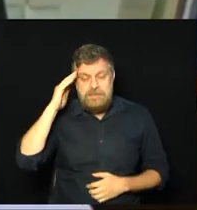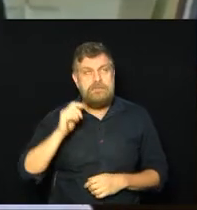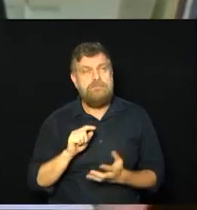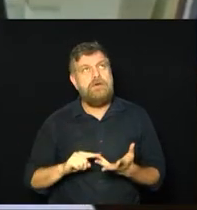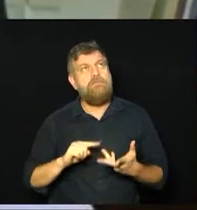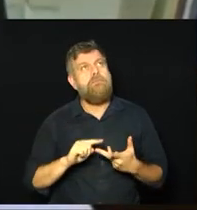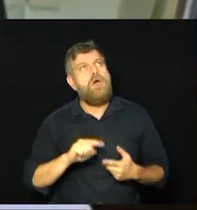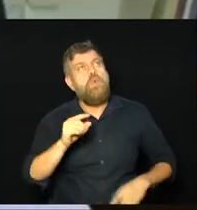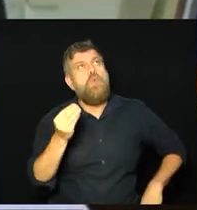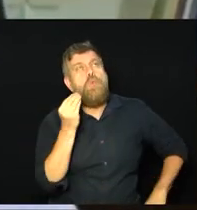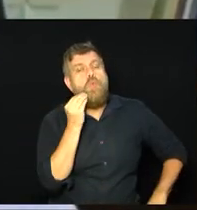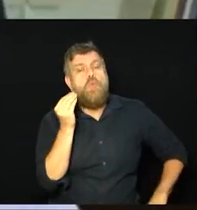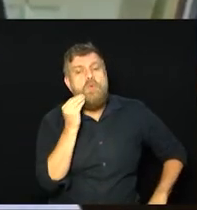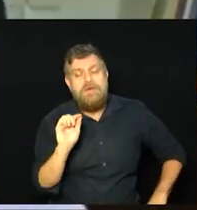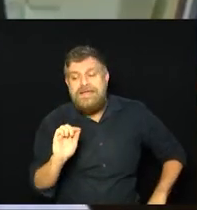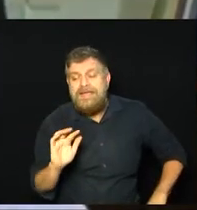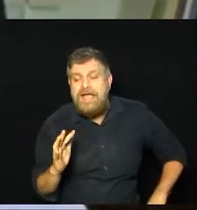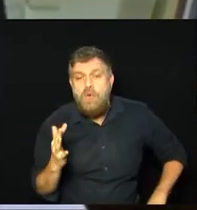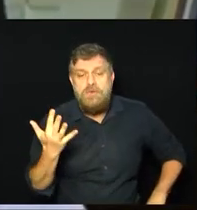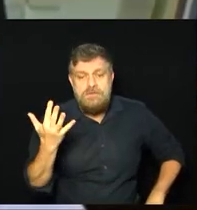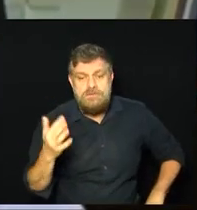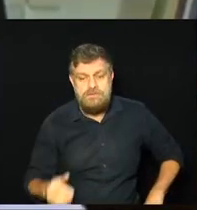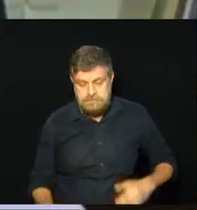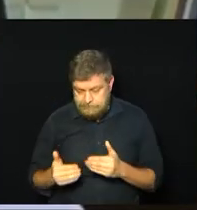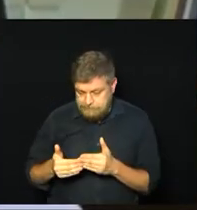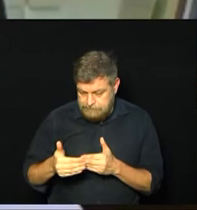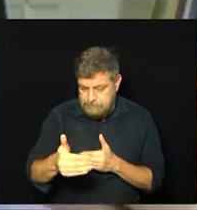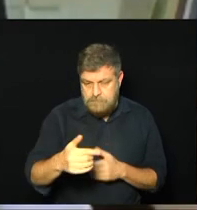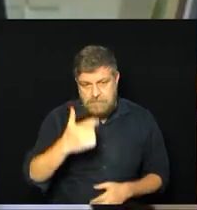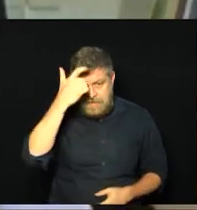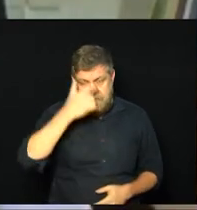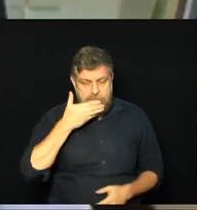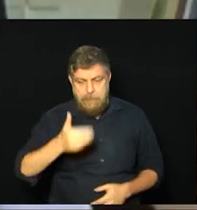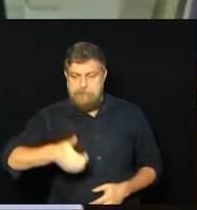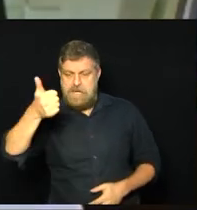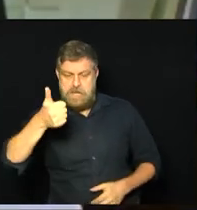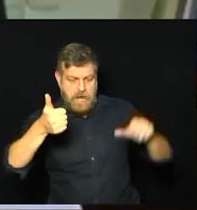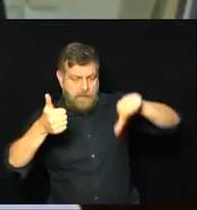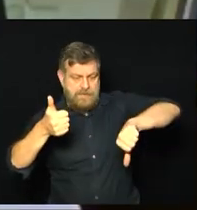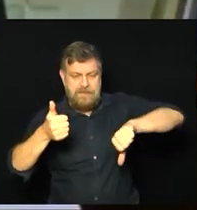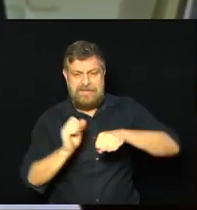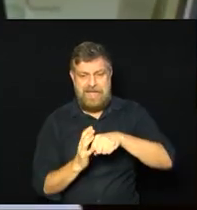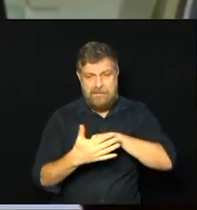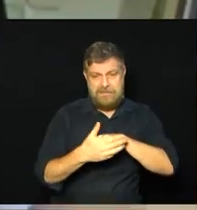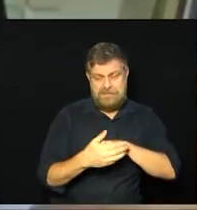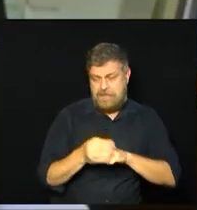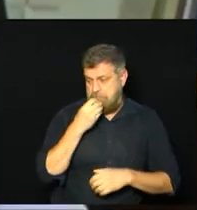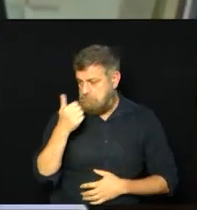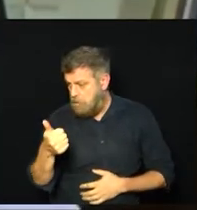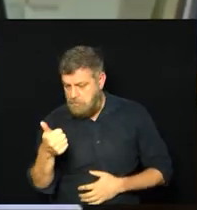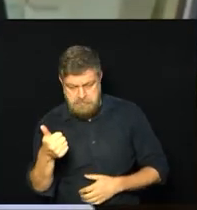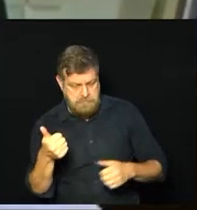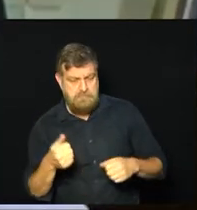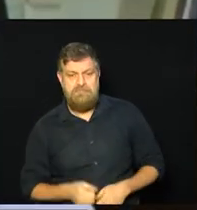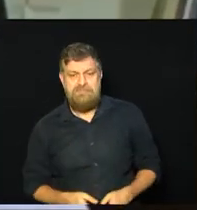as oportunidades que surgiram. Eu acho que talvez o sair melhor ou sair pior, ou falar que a pandemia veio para o bem, veio para o mal, veio